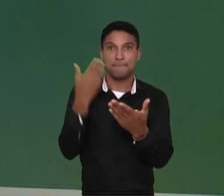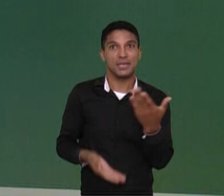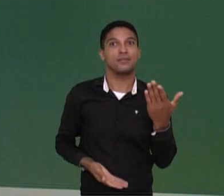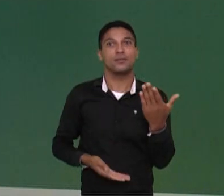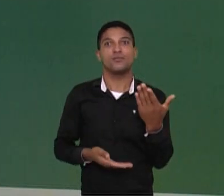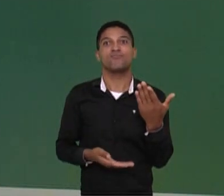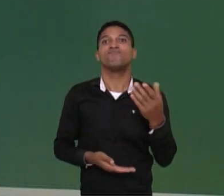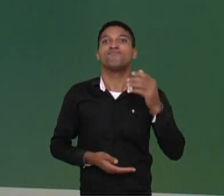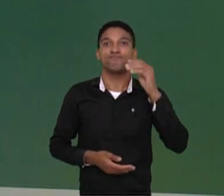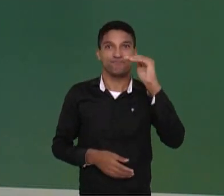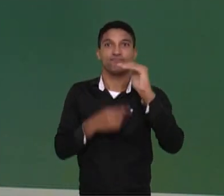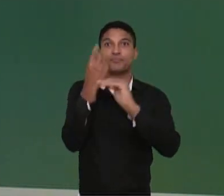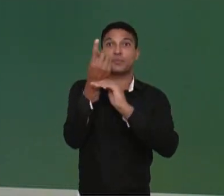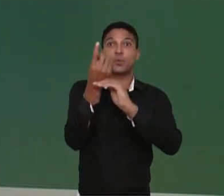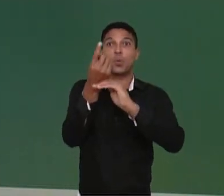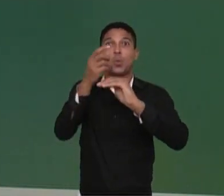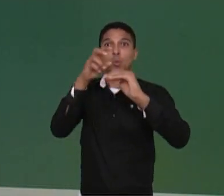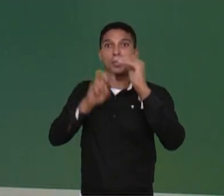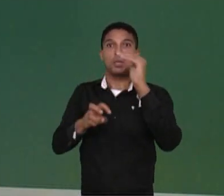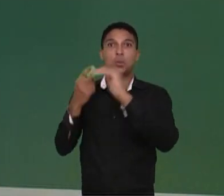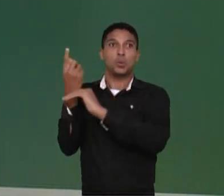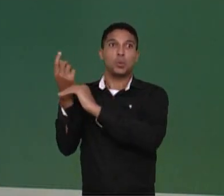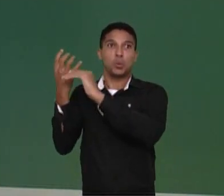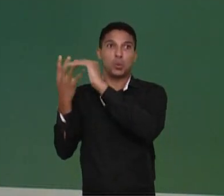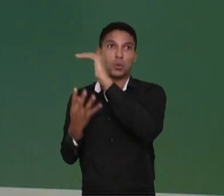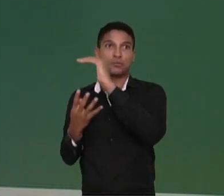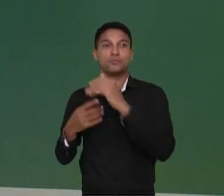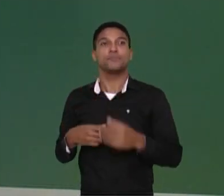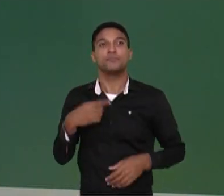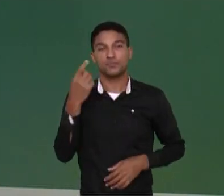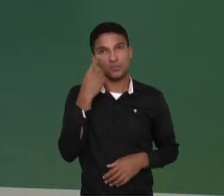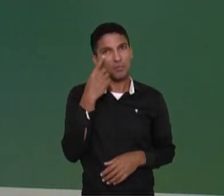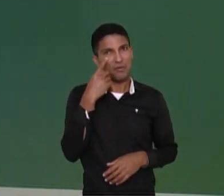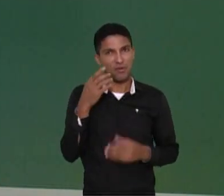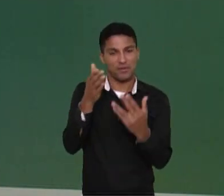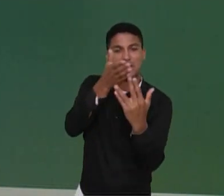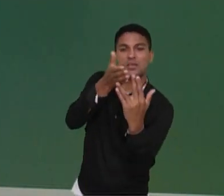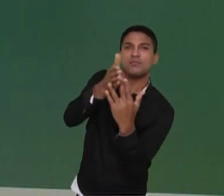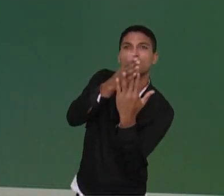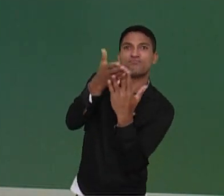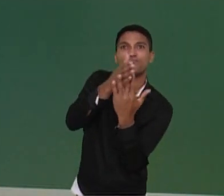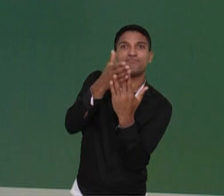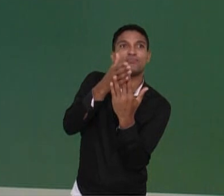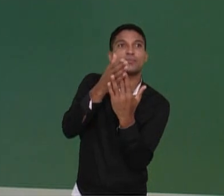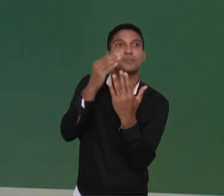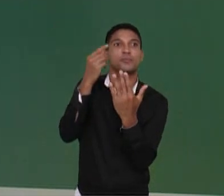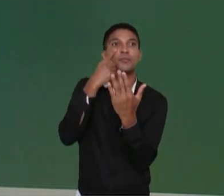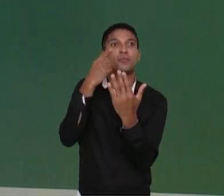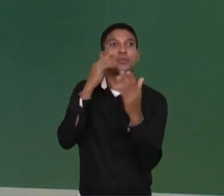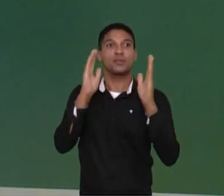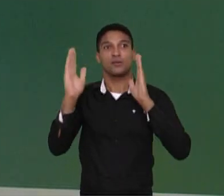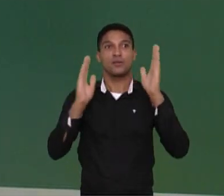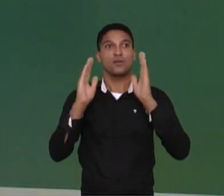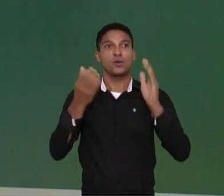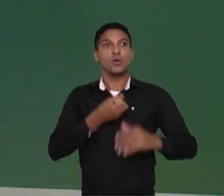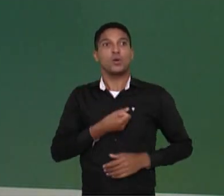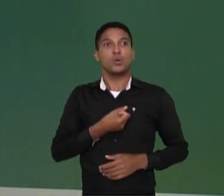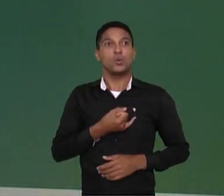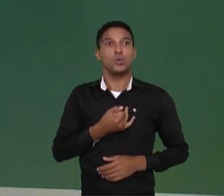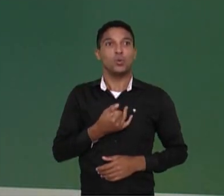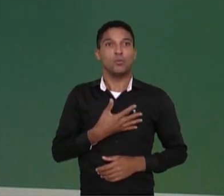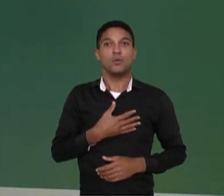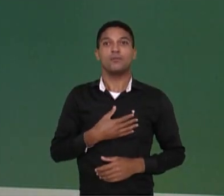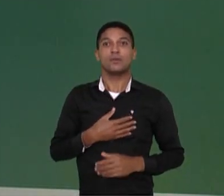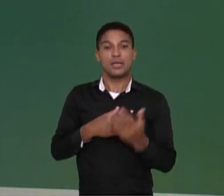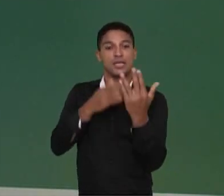alguma coisa ali também maior, 34 mil maior. O único número que está entre esses dois valores, ele é maior